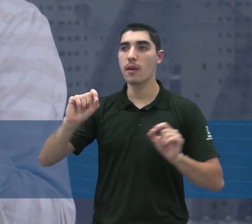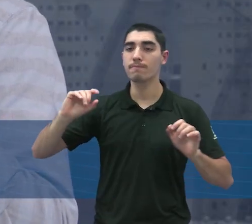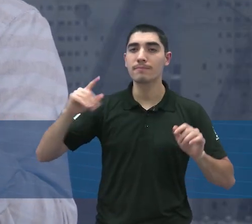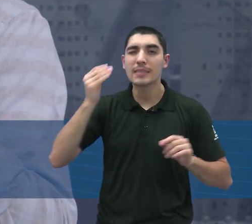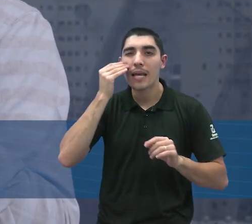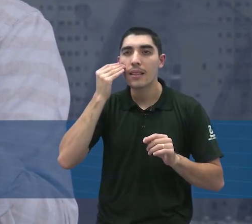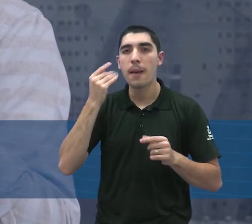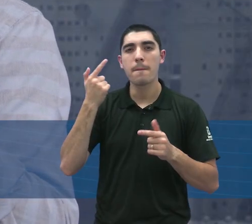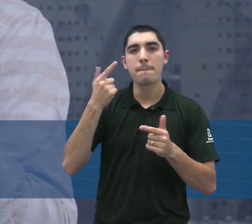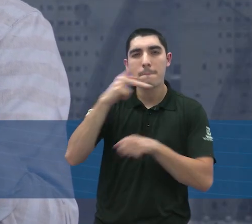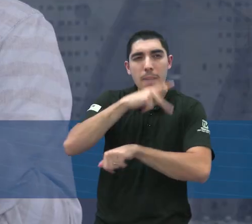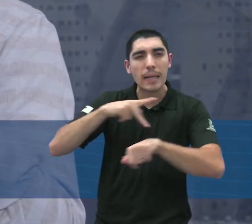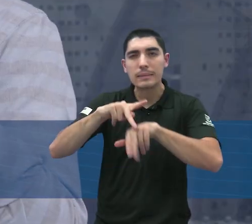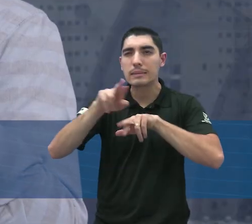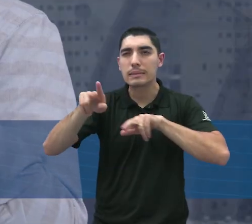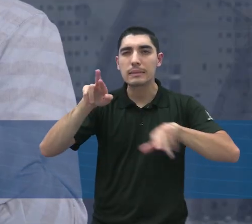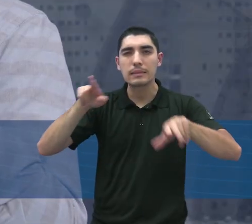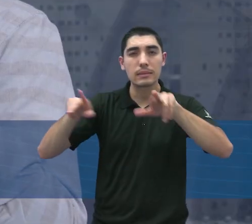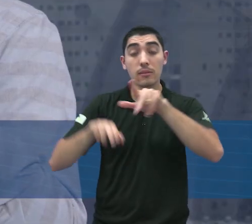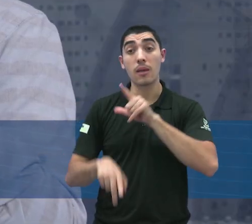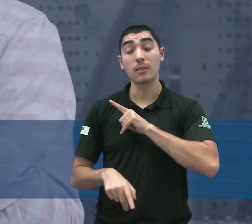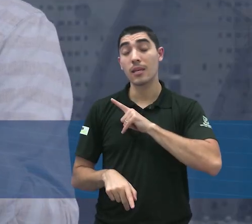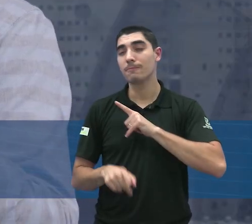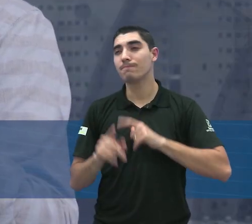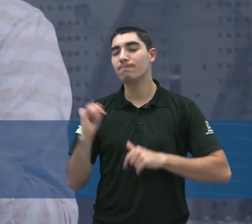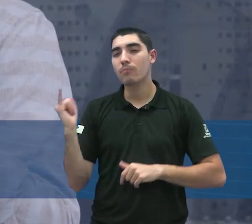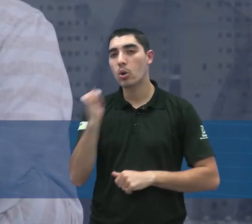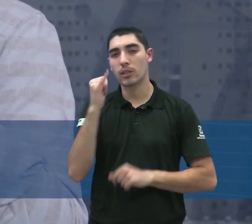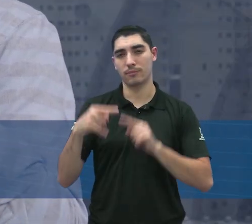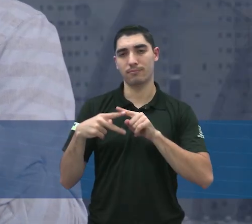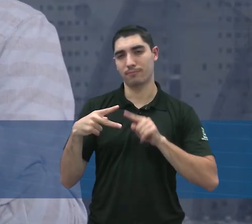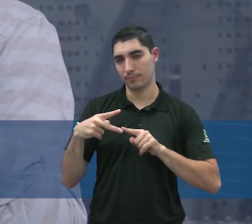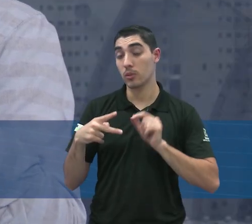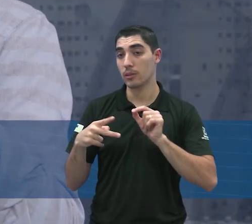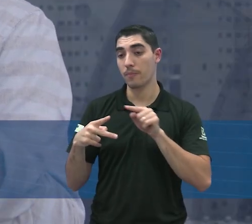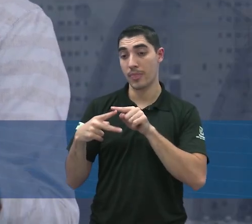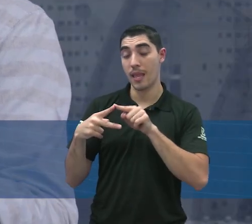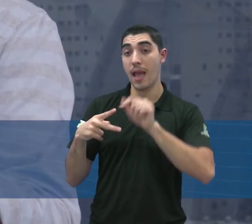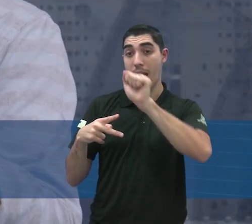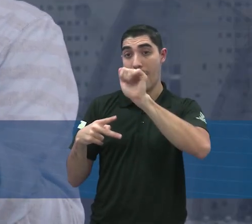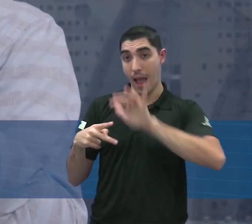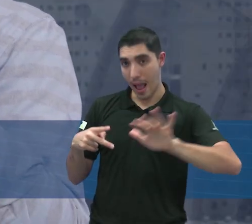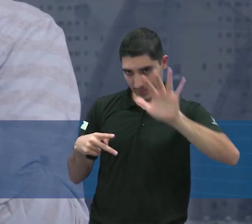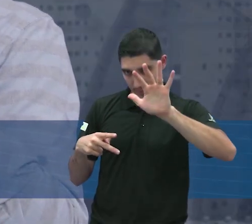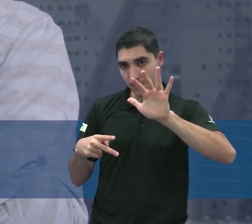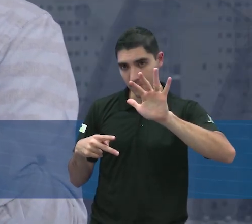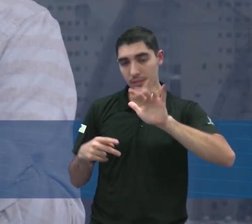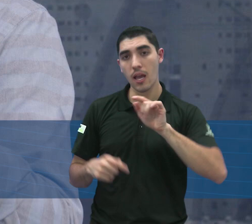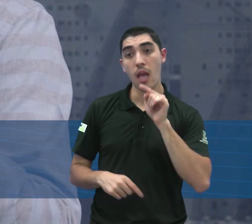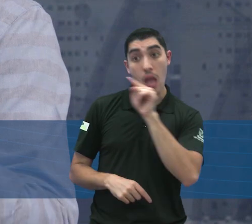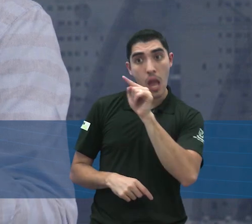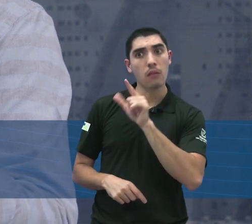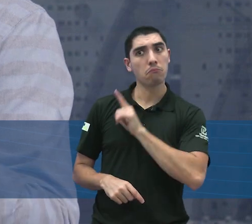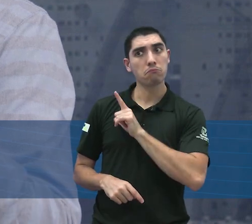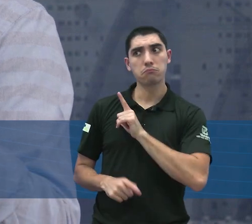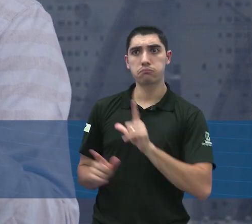tem 2 questões interessantes nisso. A primeira é que a Ásia, em especial o Extremo Oriente, tem enriquecido muito todos os